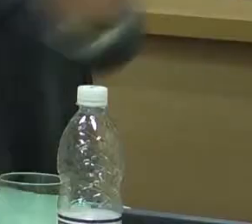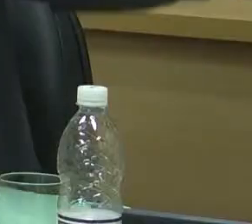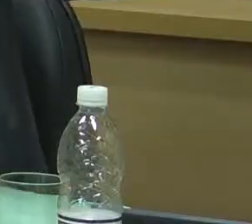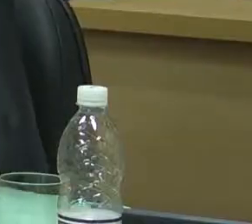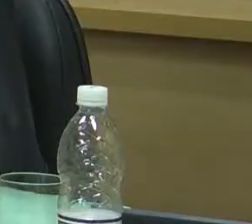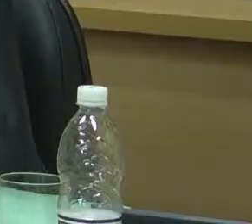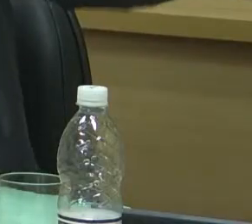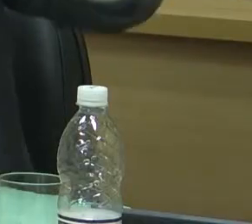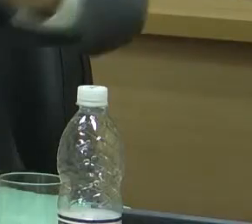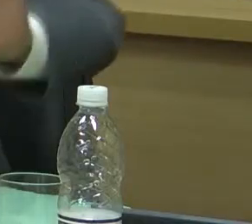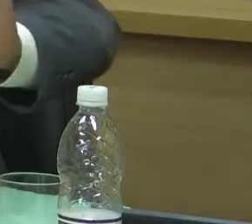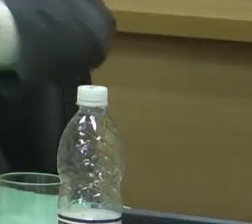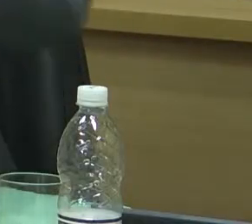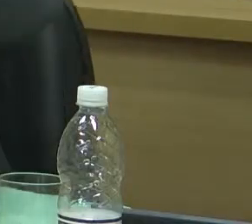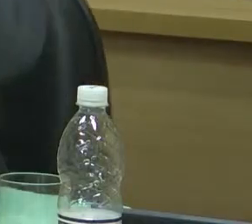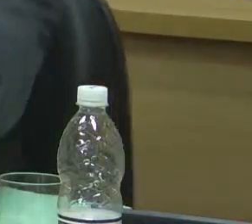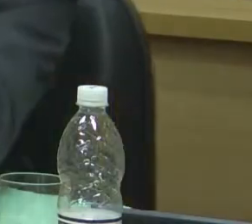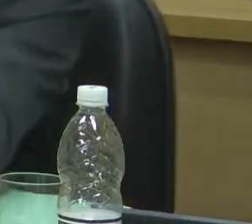Por favor.